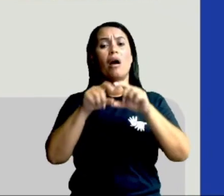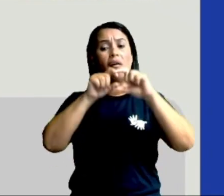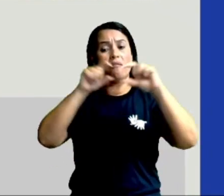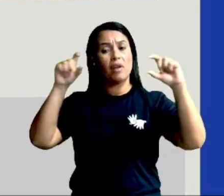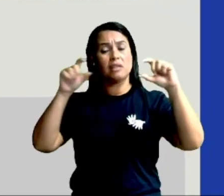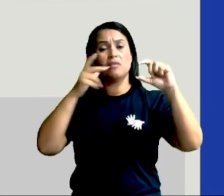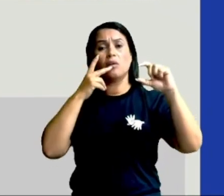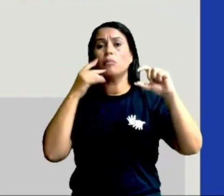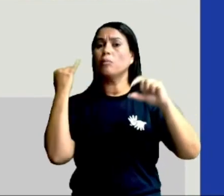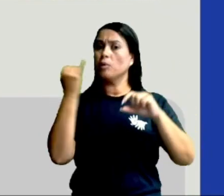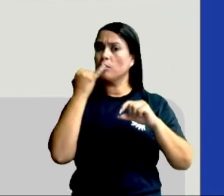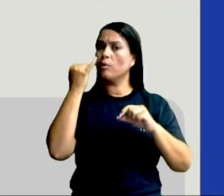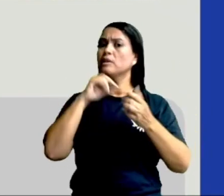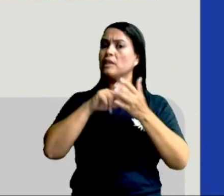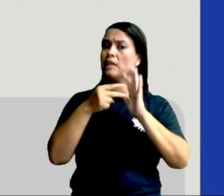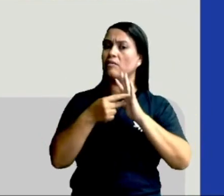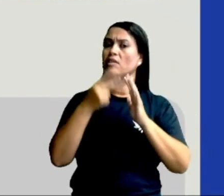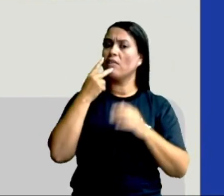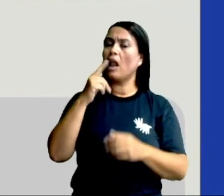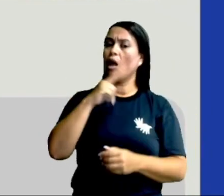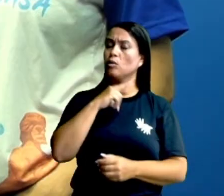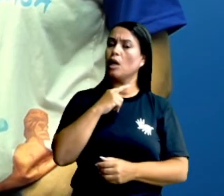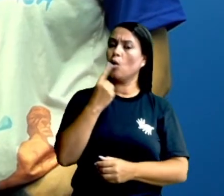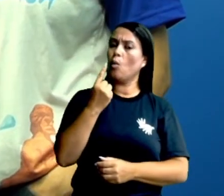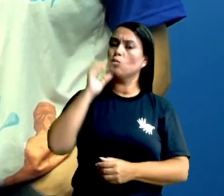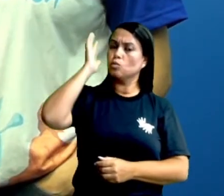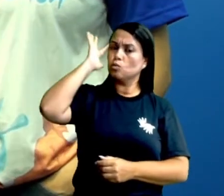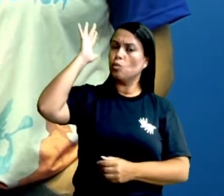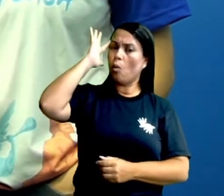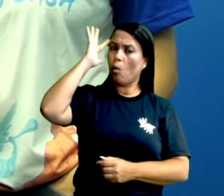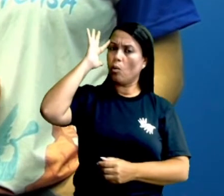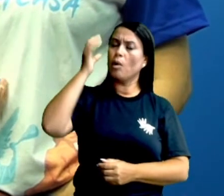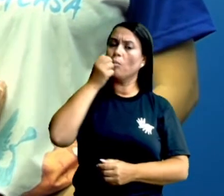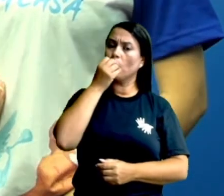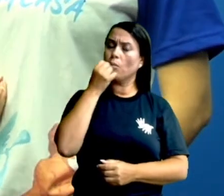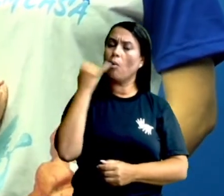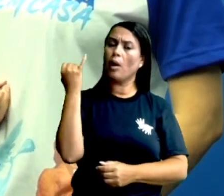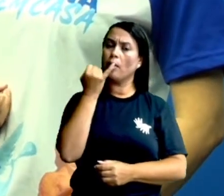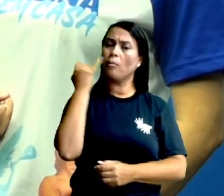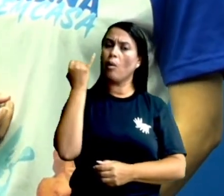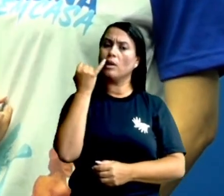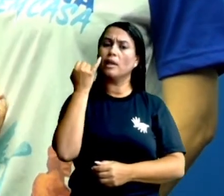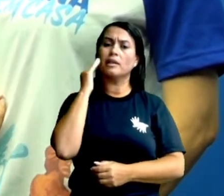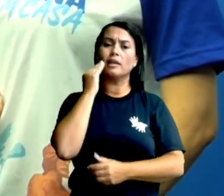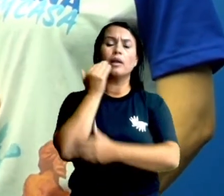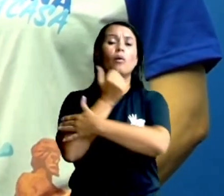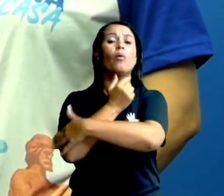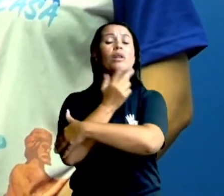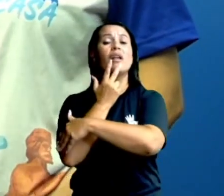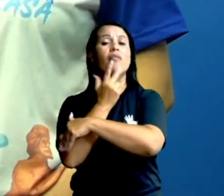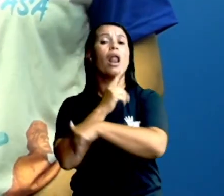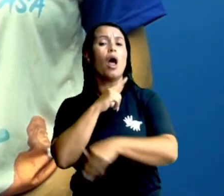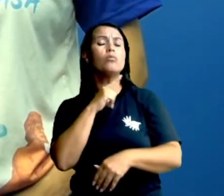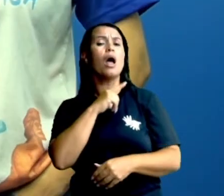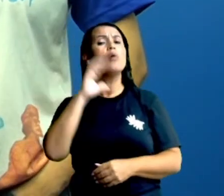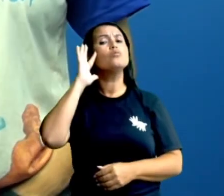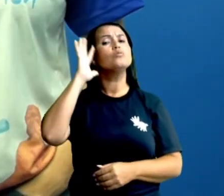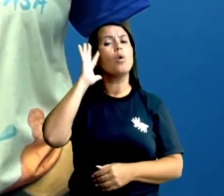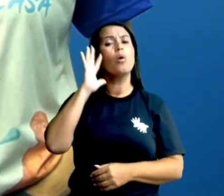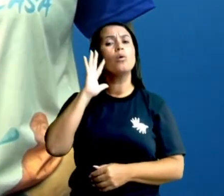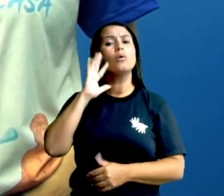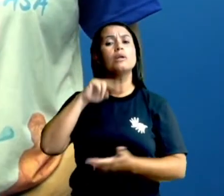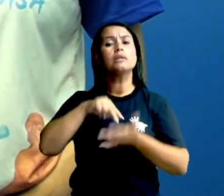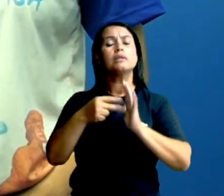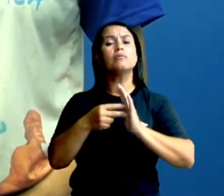muito importante e muito significativa, tem uma significância muito importante em relação a isso. Quando ele diz eu tenho um sonho, ele está